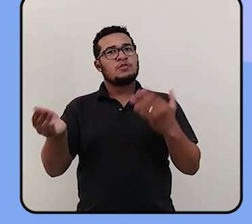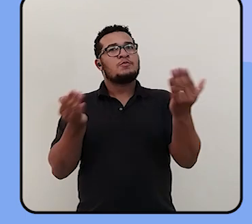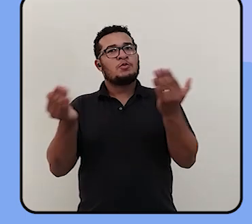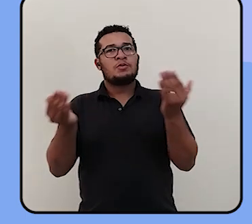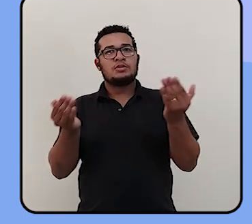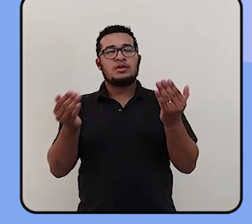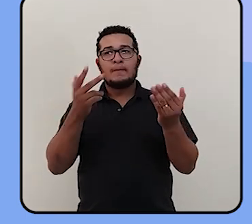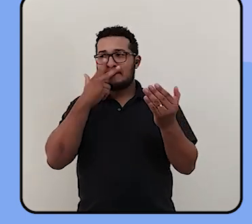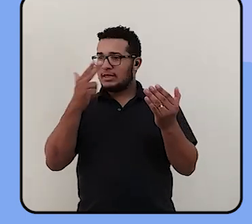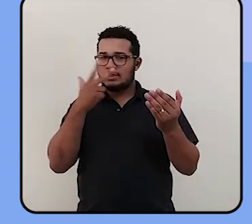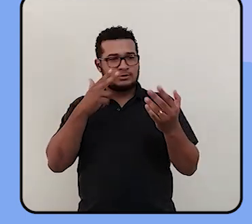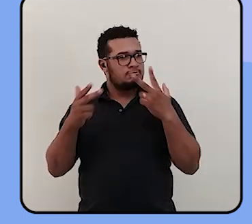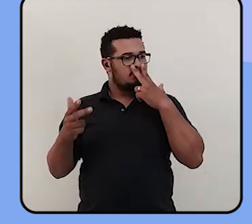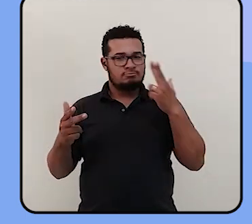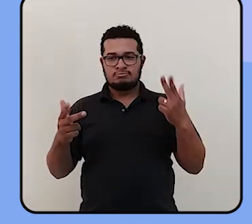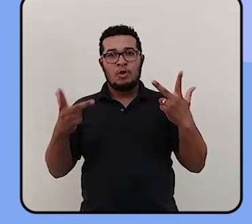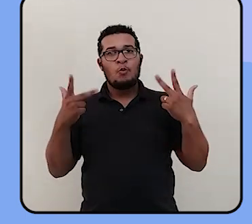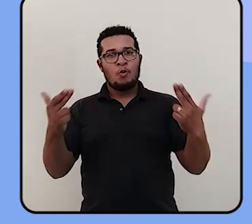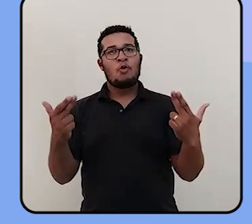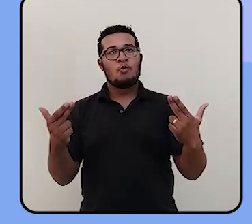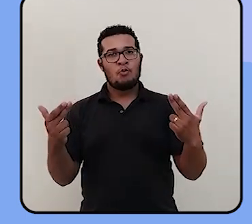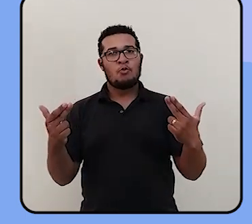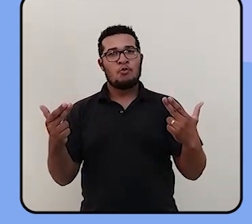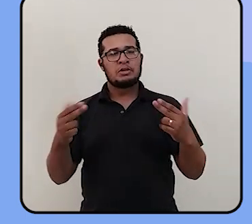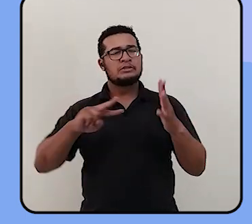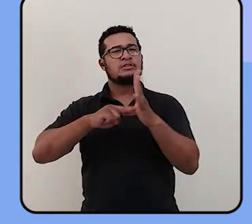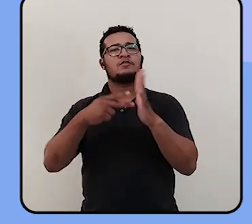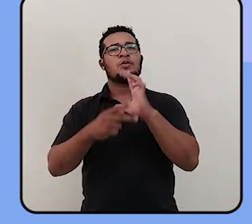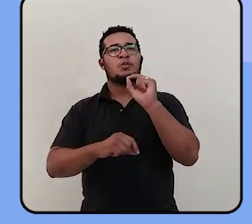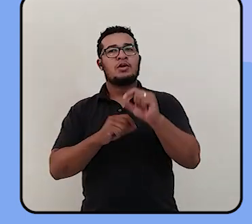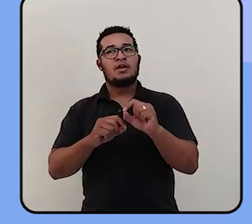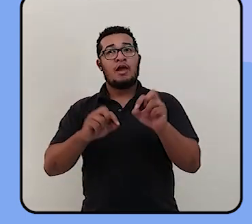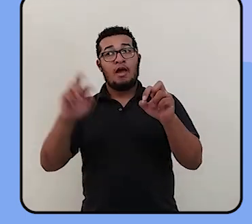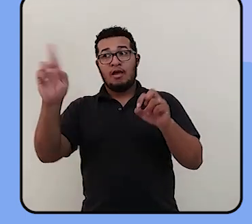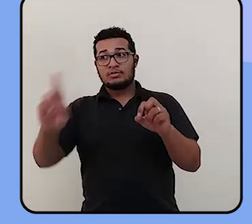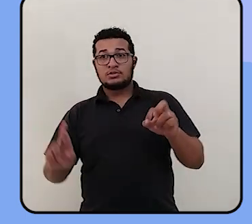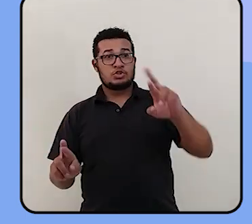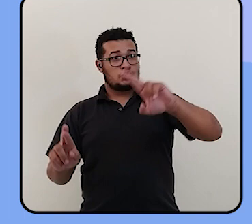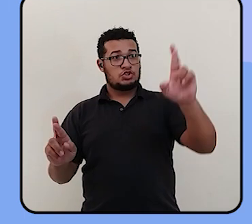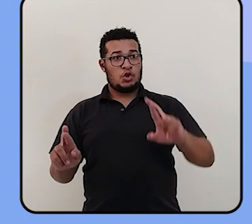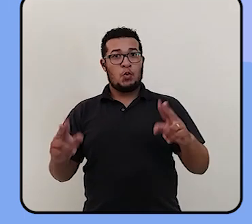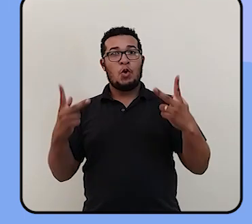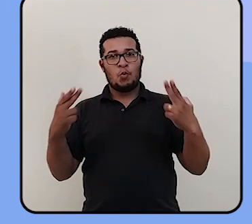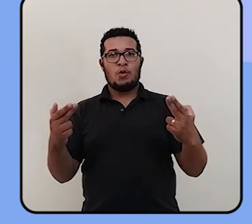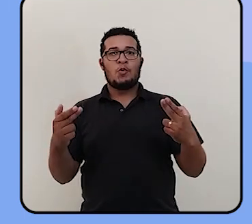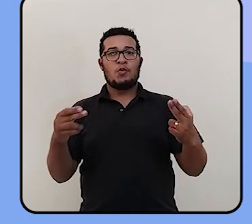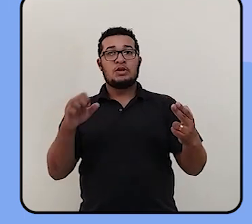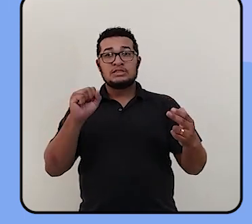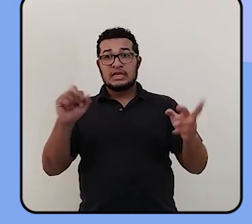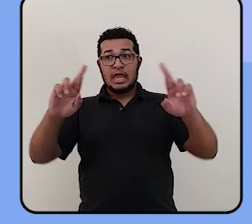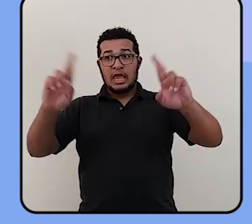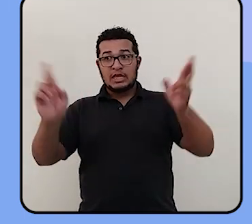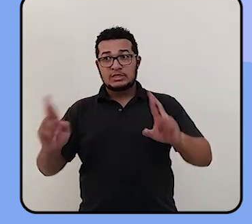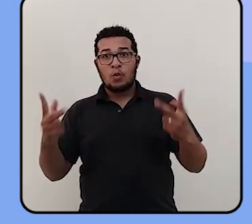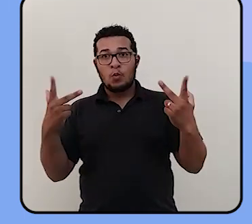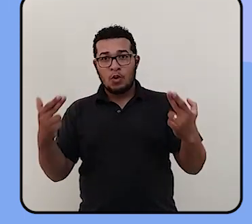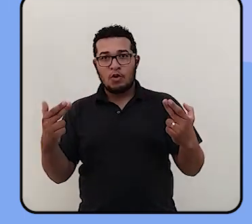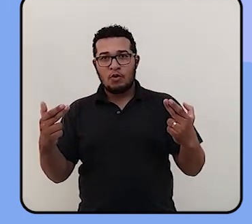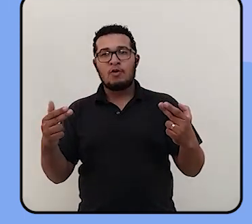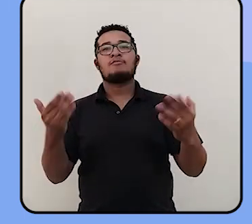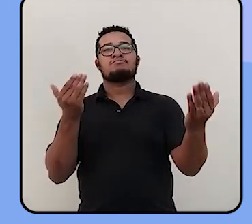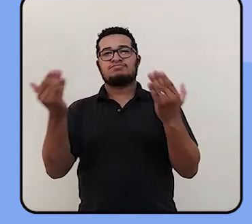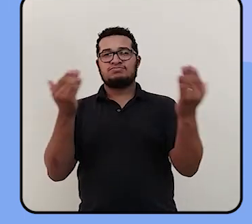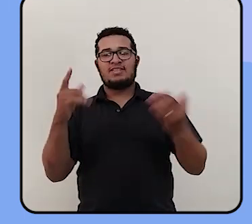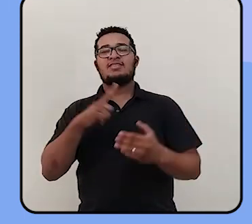de proporcionalidade são iguais. Então, nós dizemos que as razões são iguais. Se as razões são iguais,